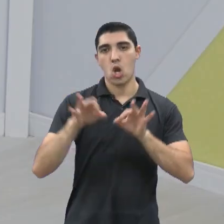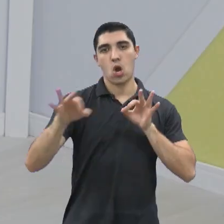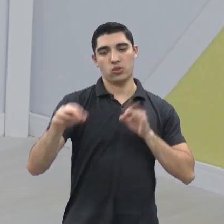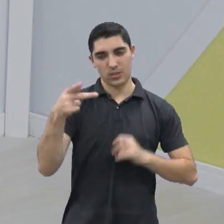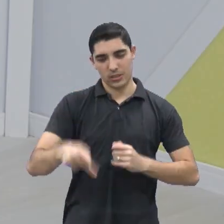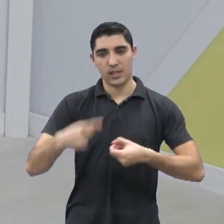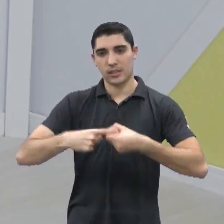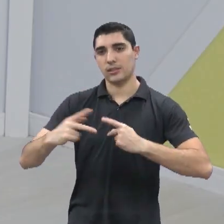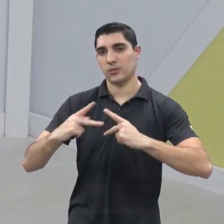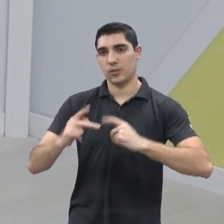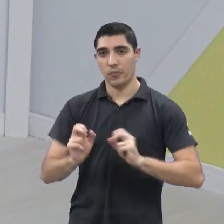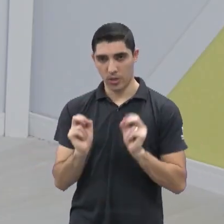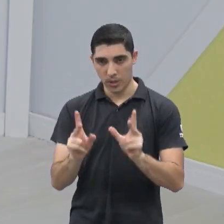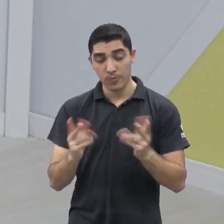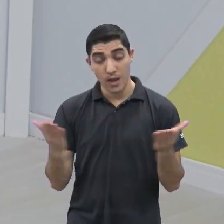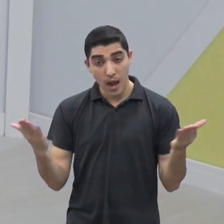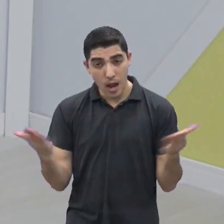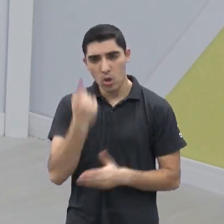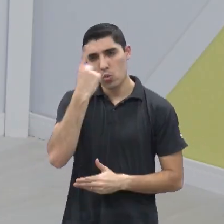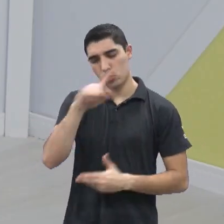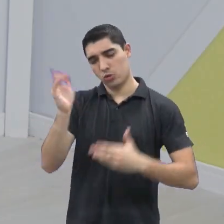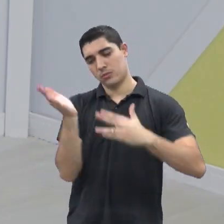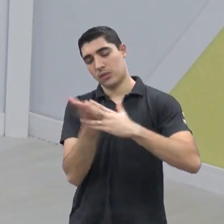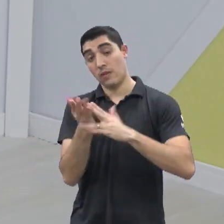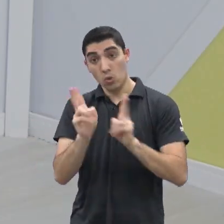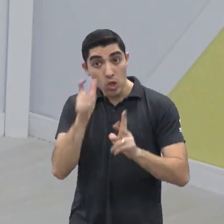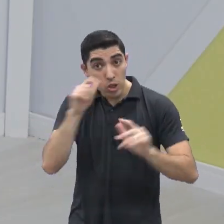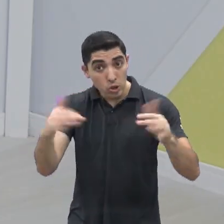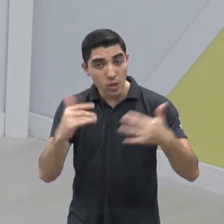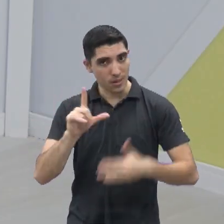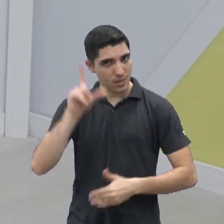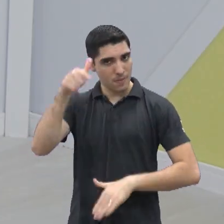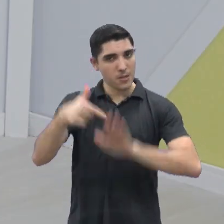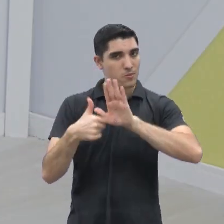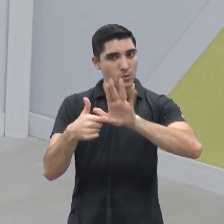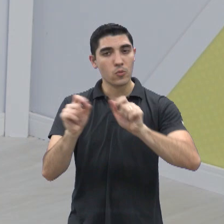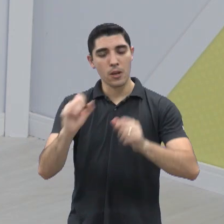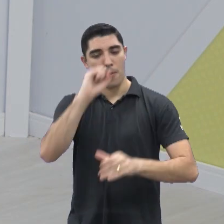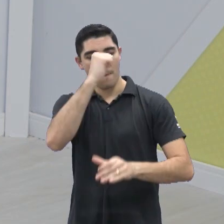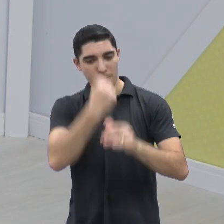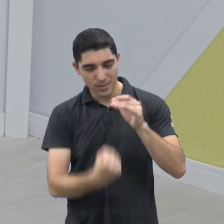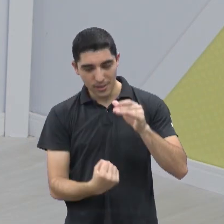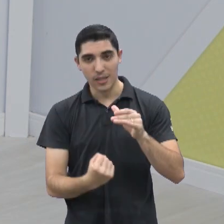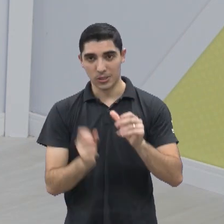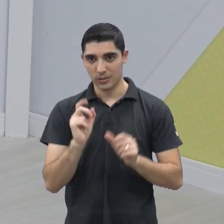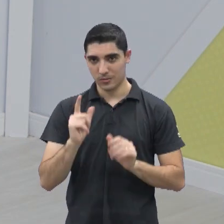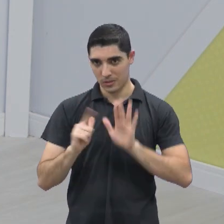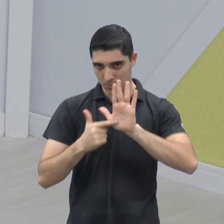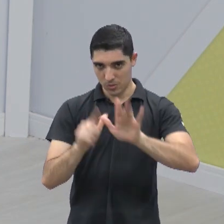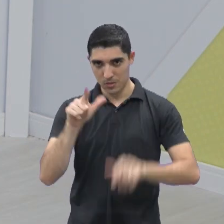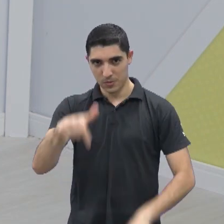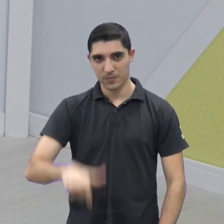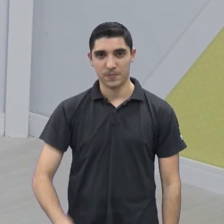tá certo? A gente vai para o último intervalo do dia, não sai daí, na volta tem basquete em destaque para você, já voltamos.